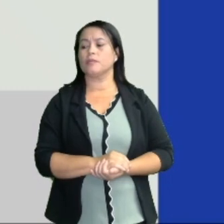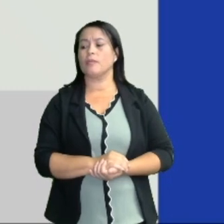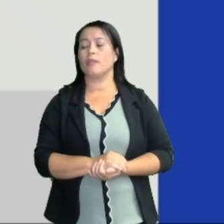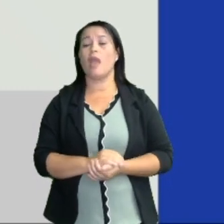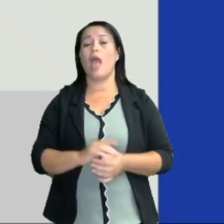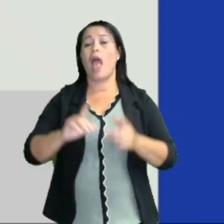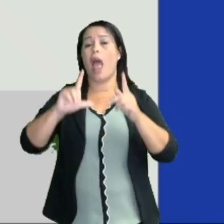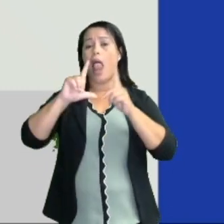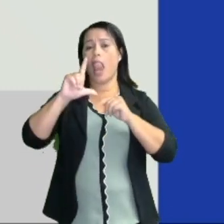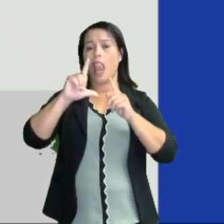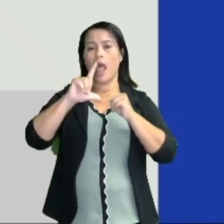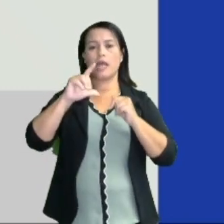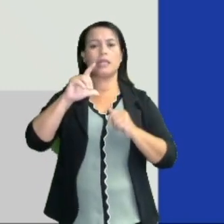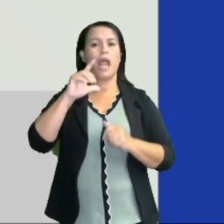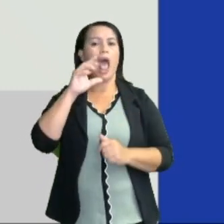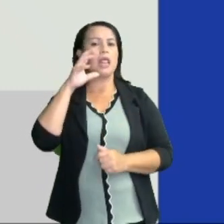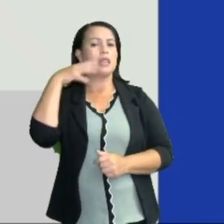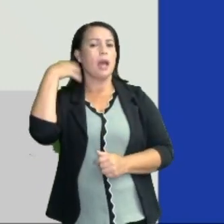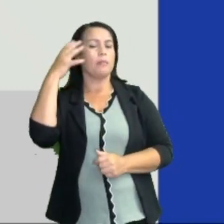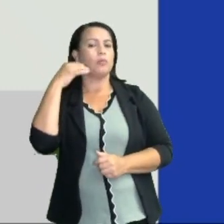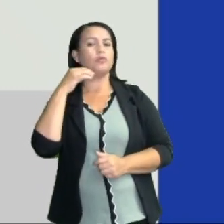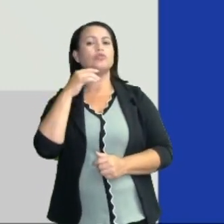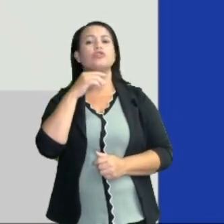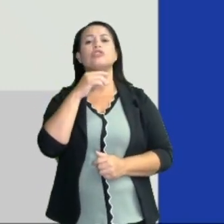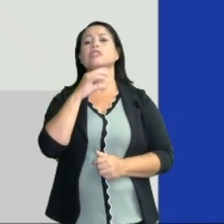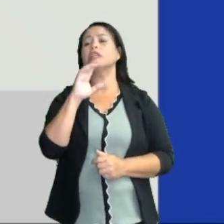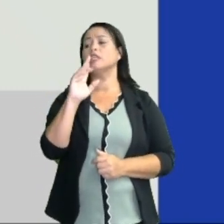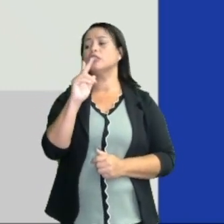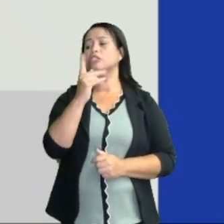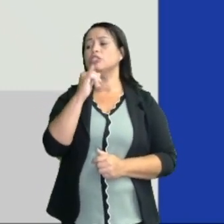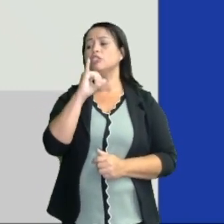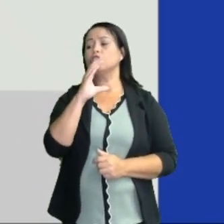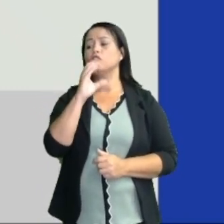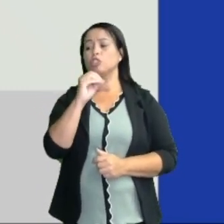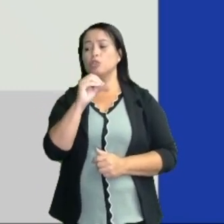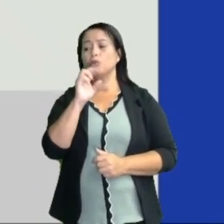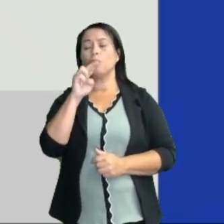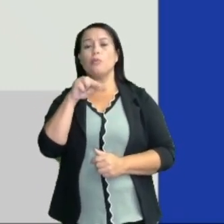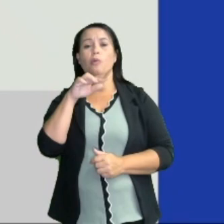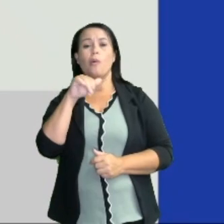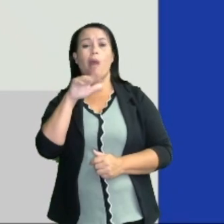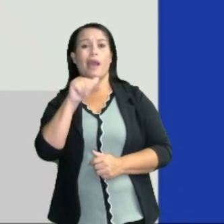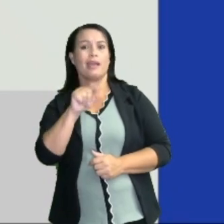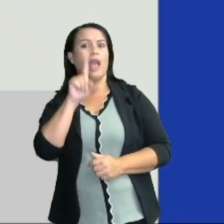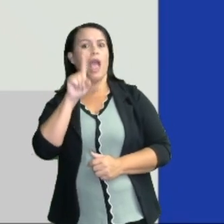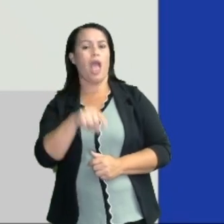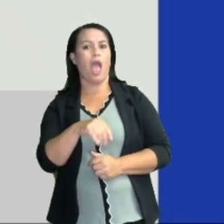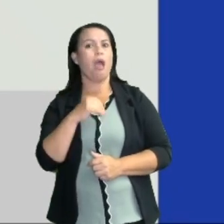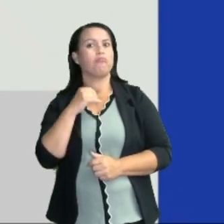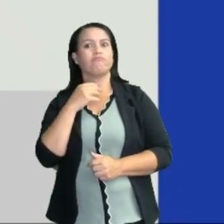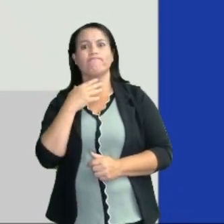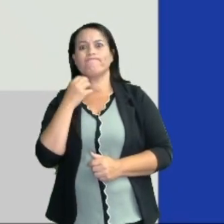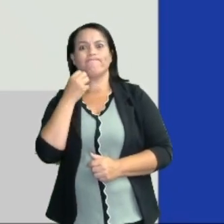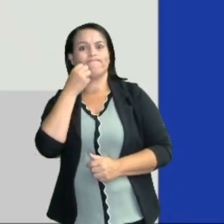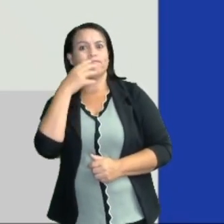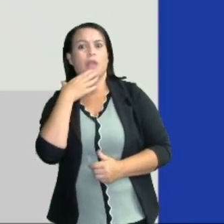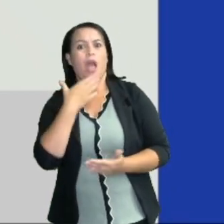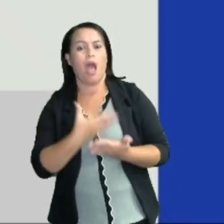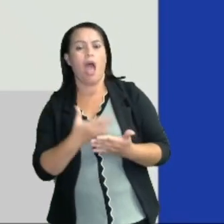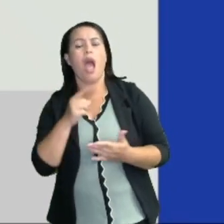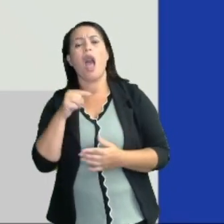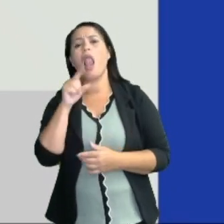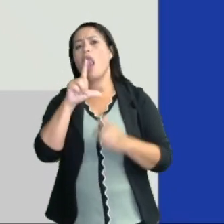A letra da música de Chico Buarque é incrível. A letra daquele aluno é